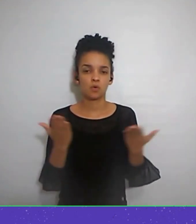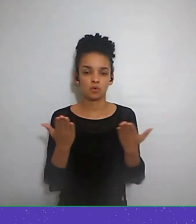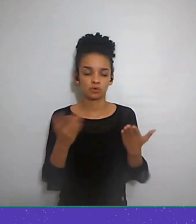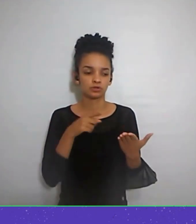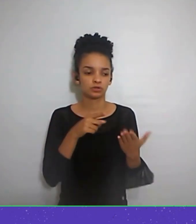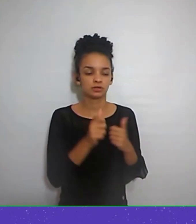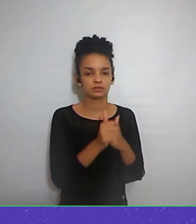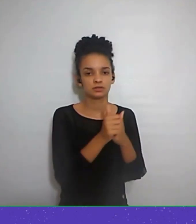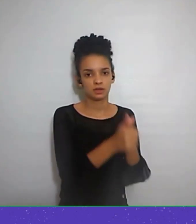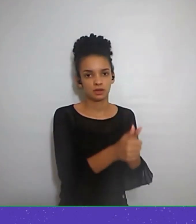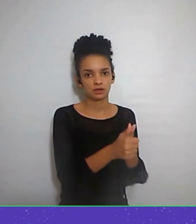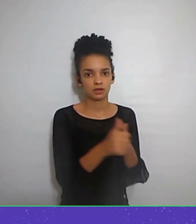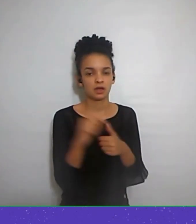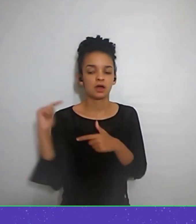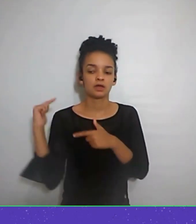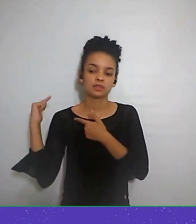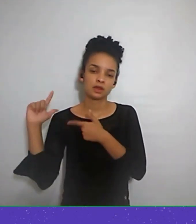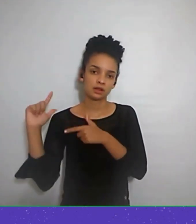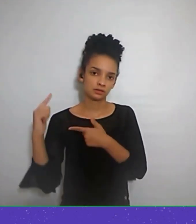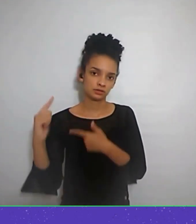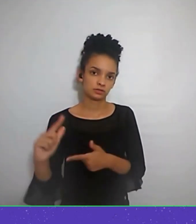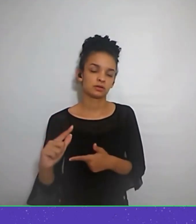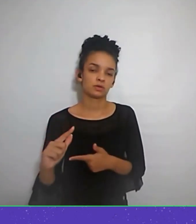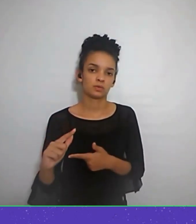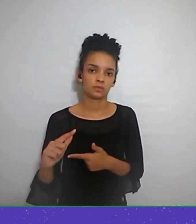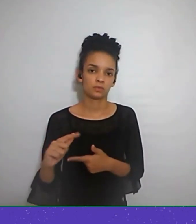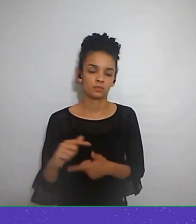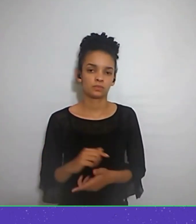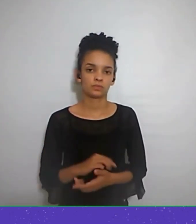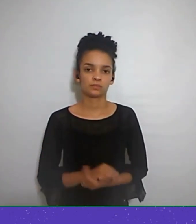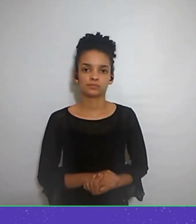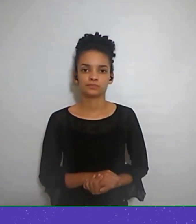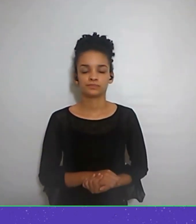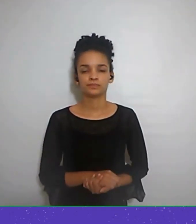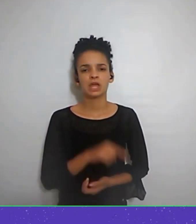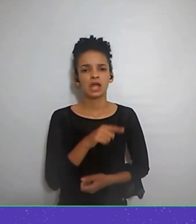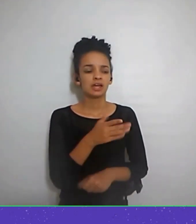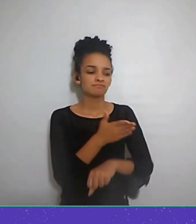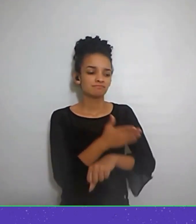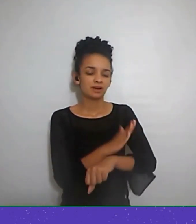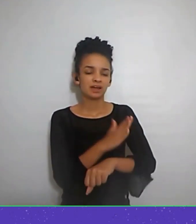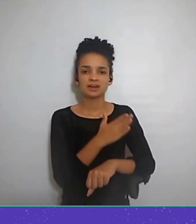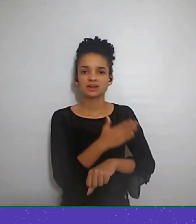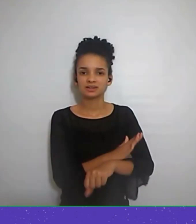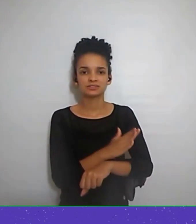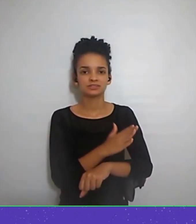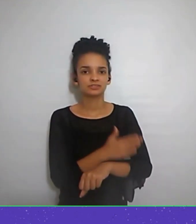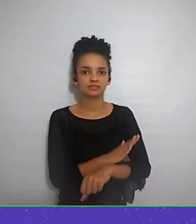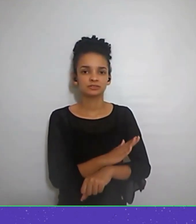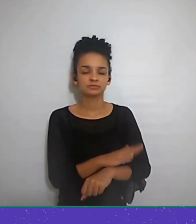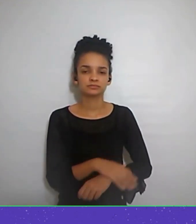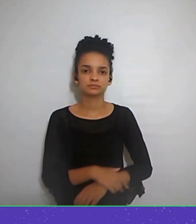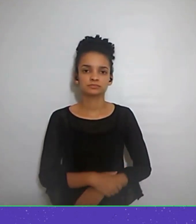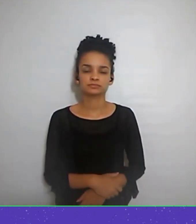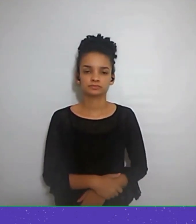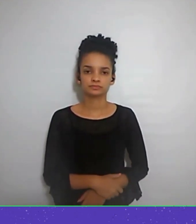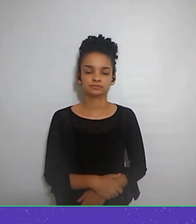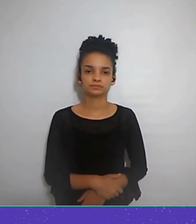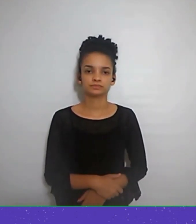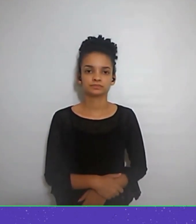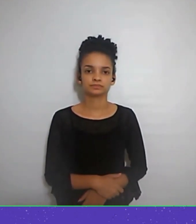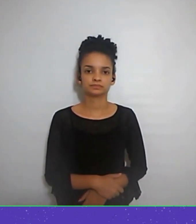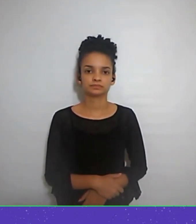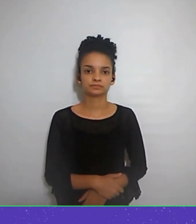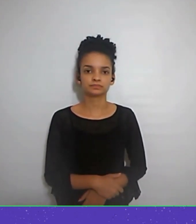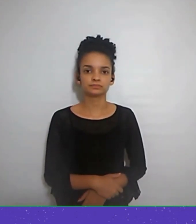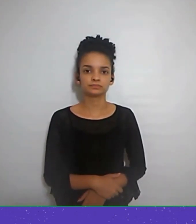anciãos, e tem praticamente a mesma autoridade do Pentateuco de Moisés, que é a